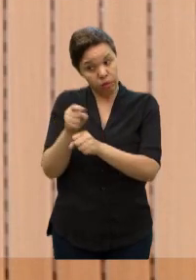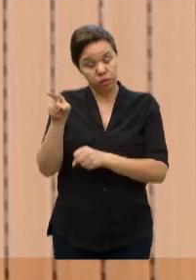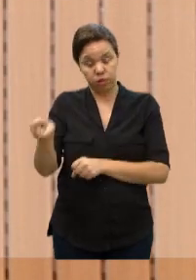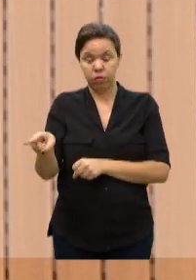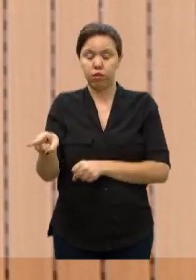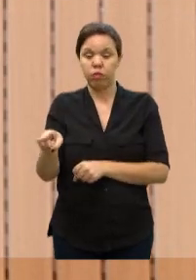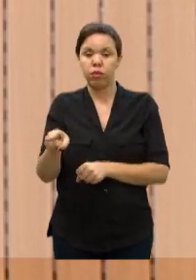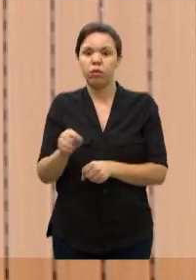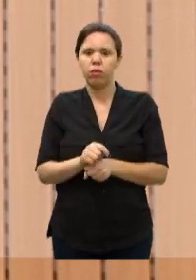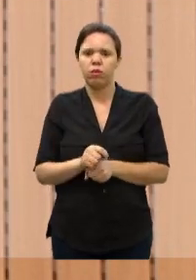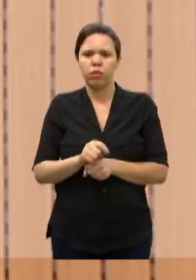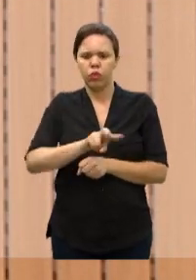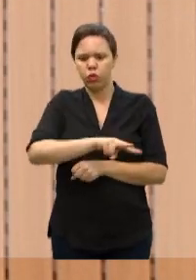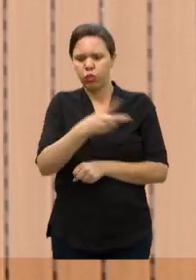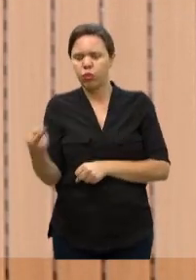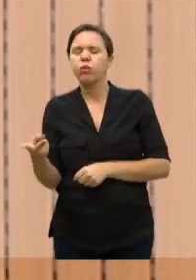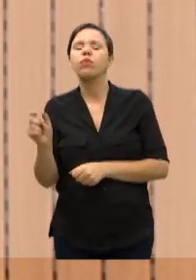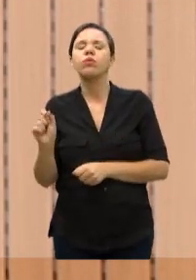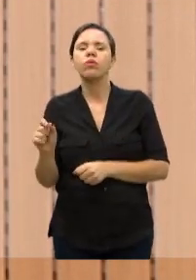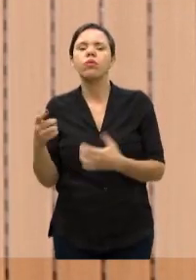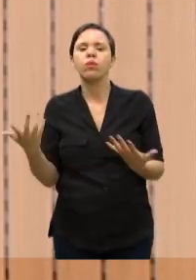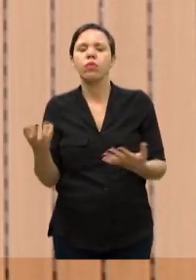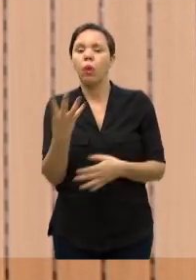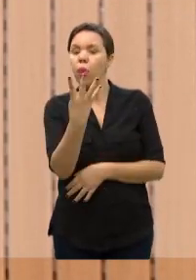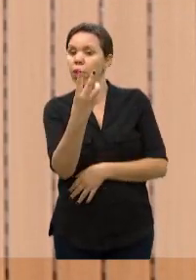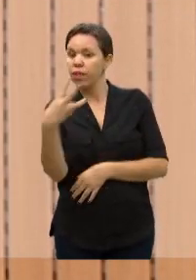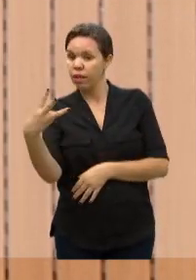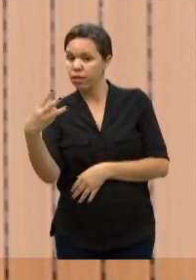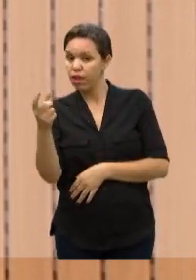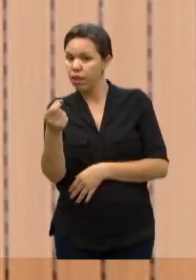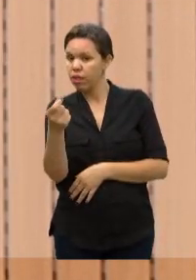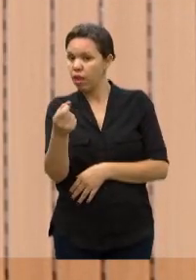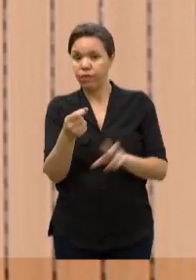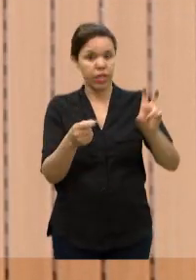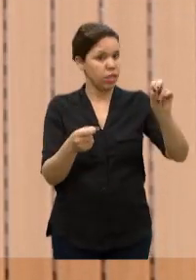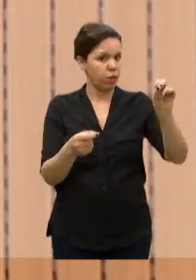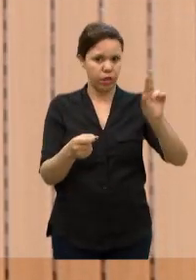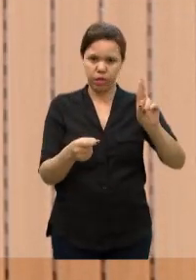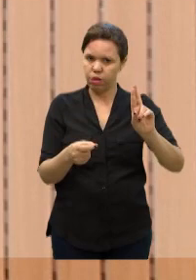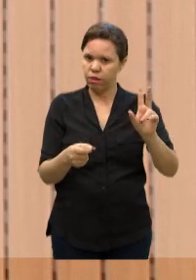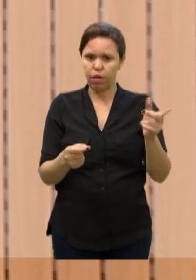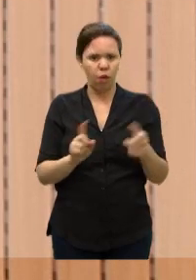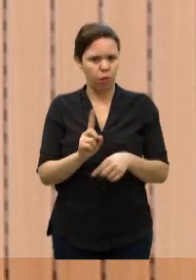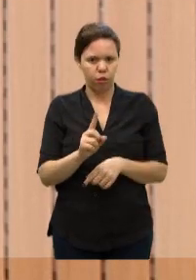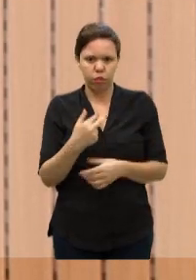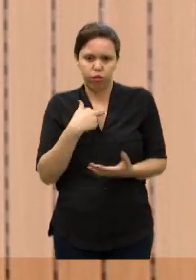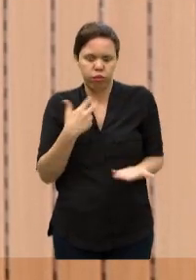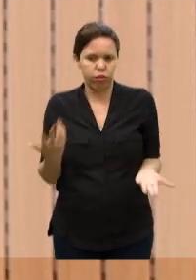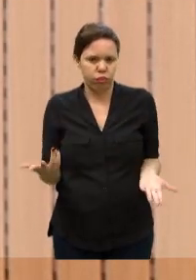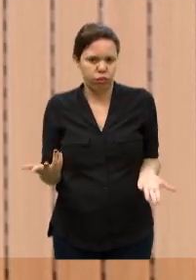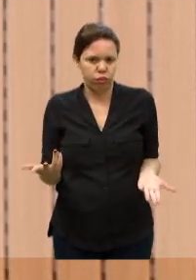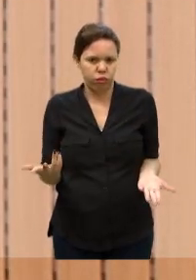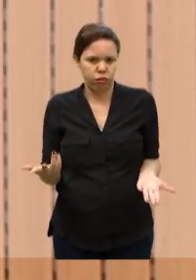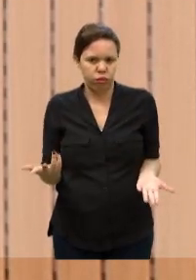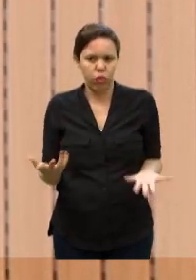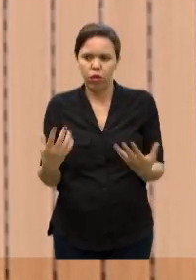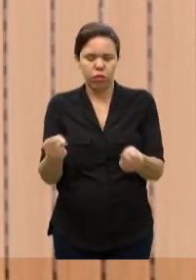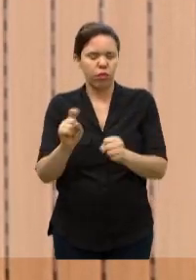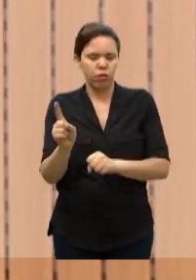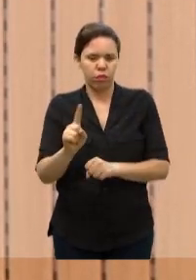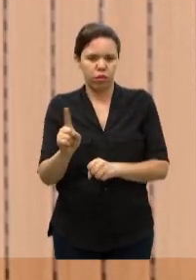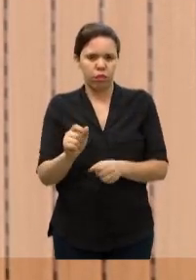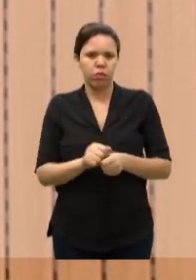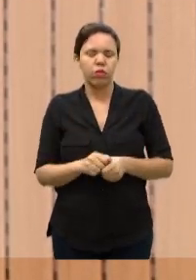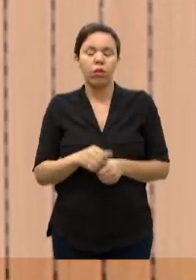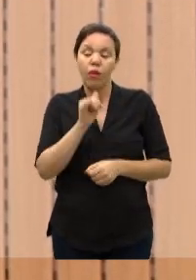o cálculo da conversão seria 43 centavos e não 50 centavos. Mas ele não aceitou e falou, aí